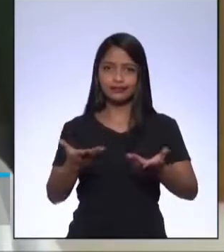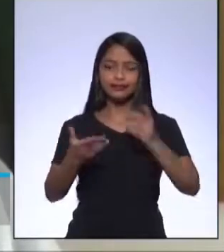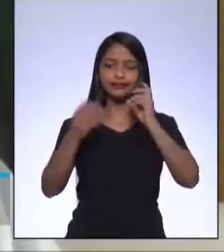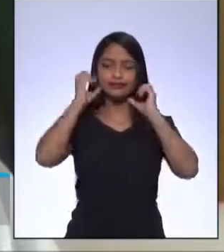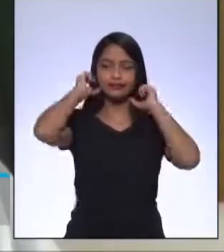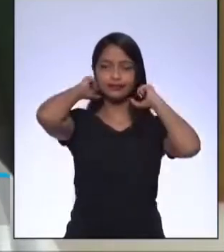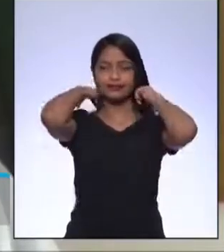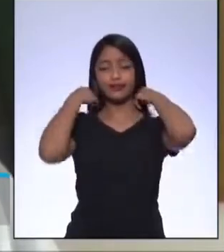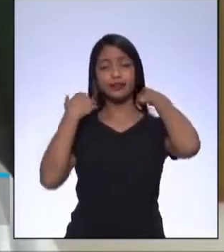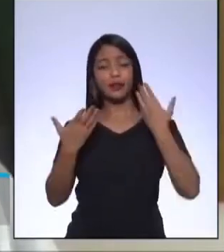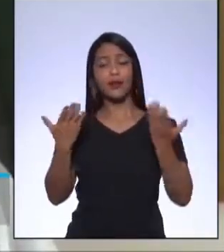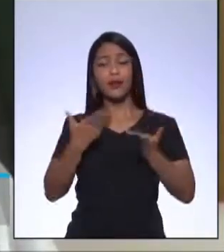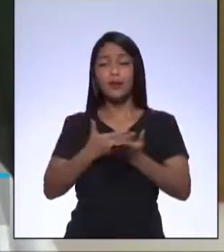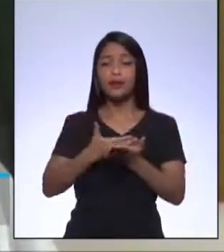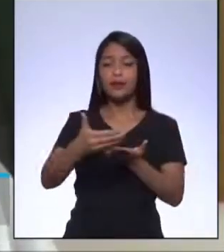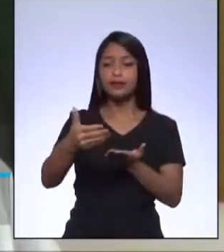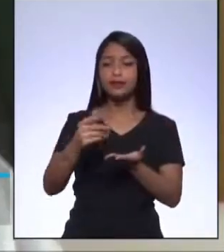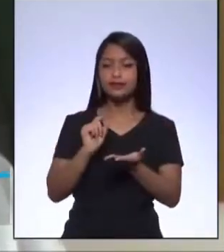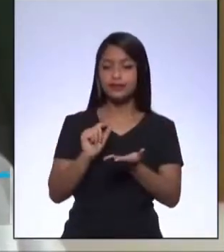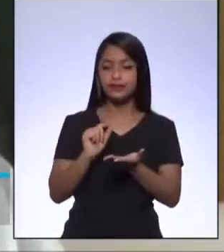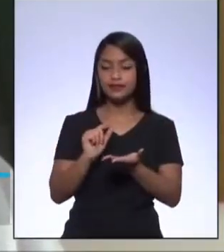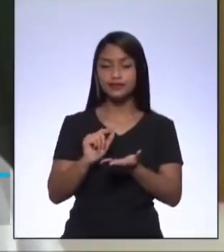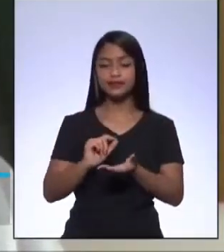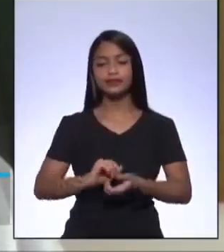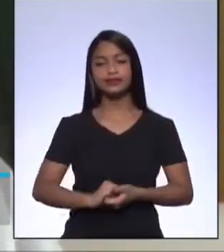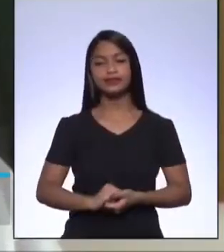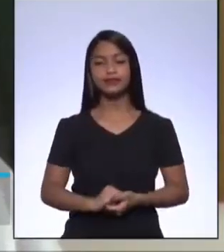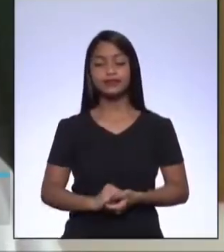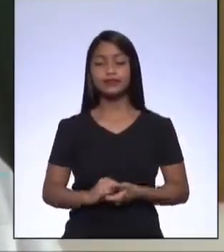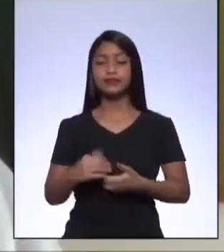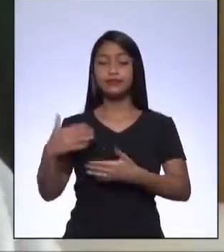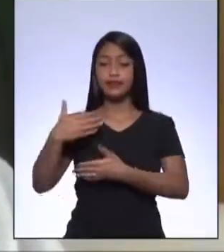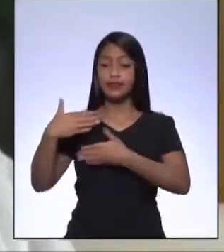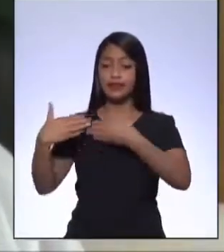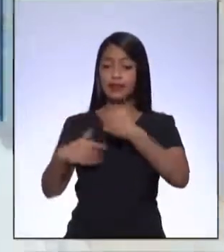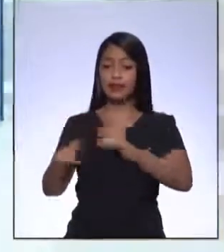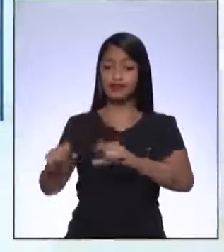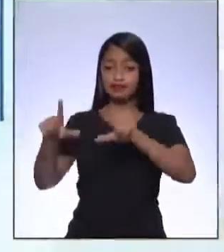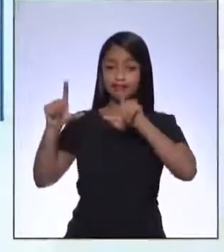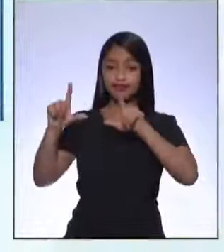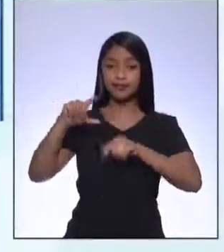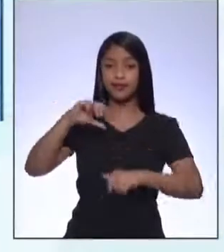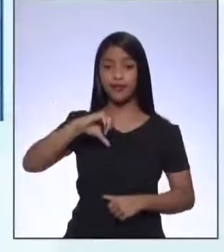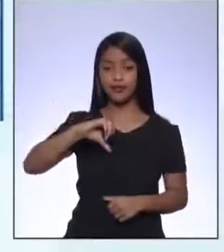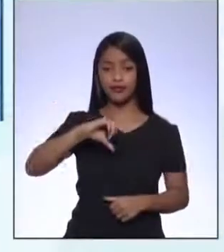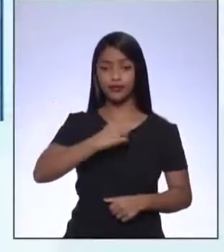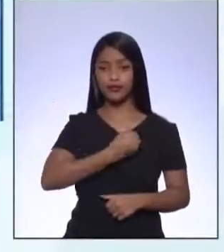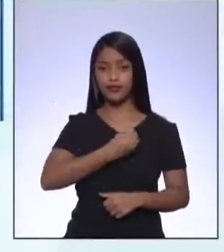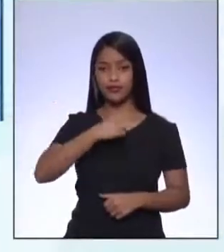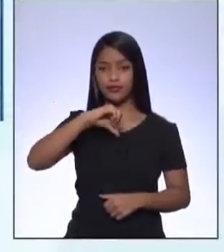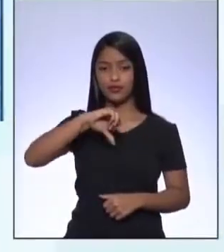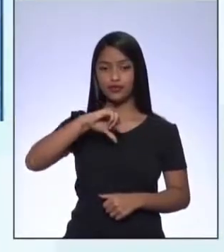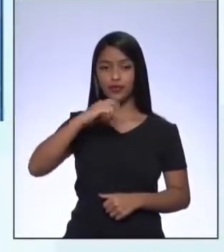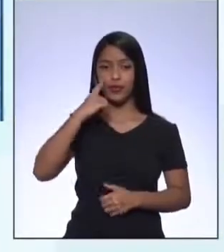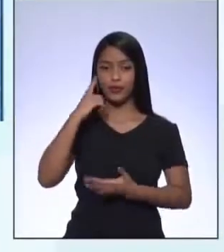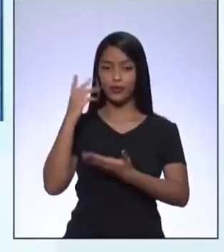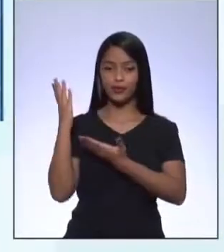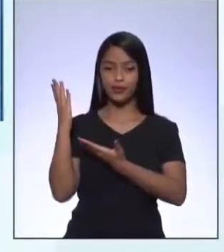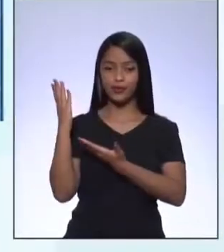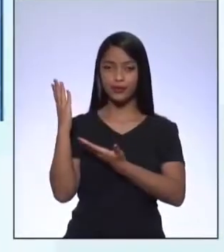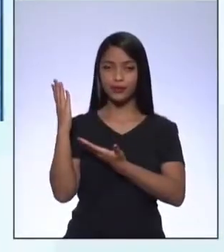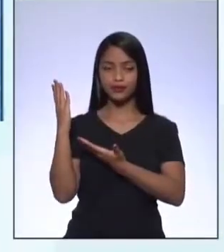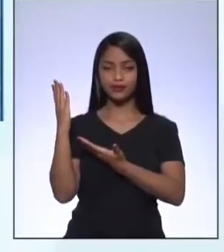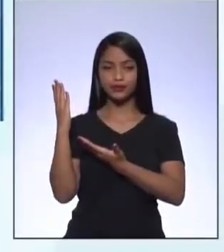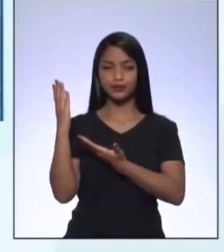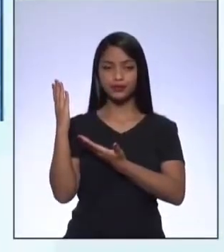vamos começar aqui a observar o slide 9, por gentileza. Olha aí, ó. Aí